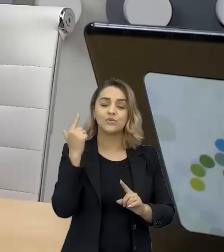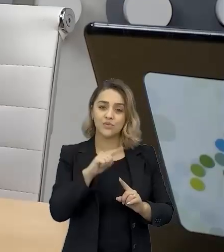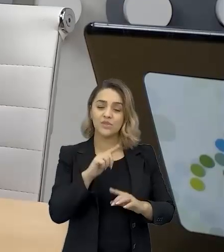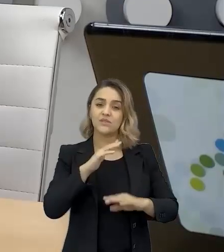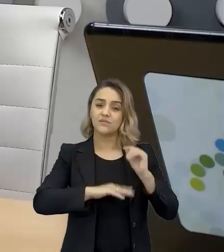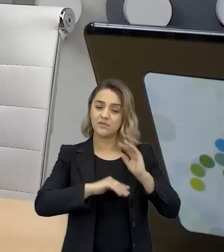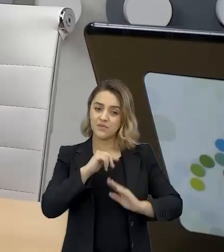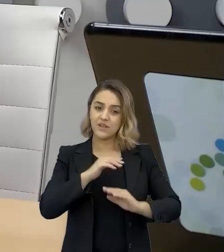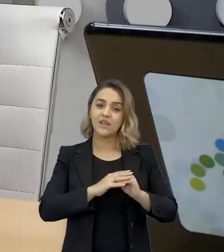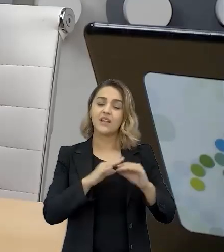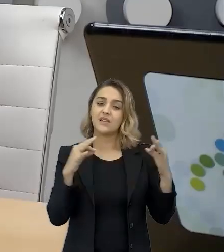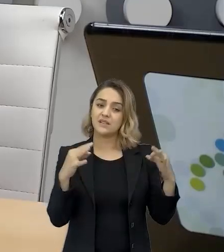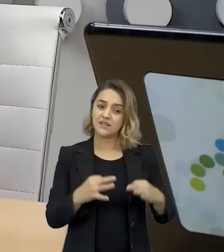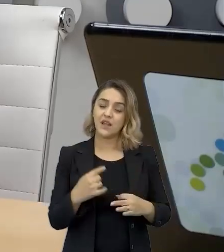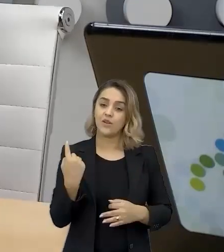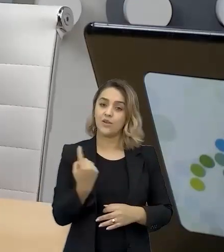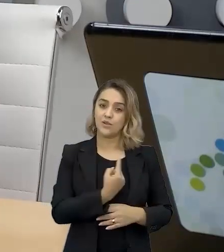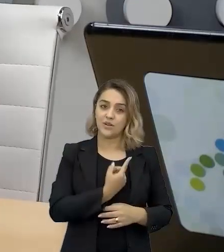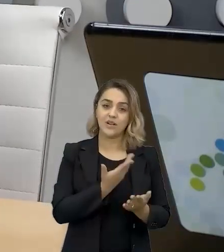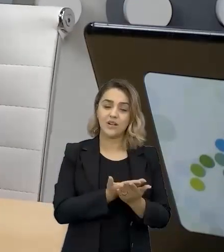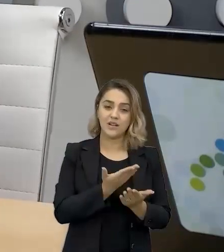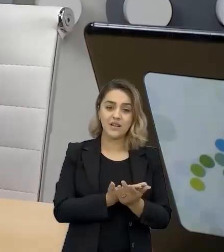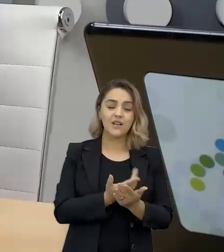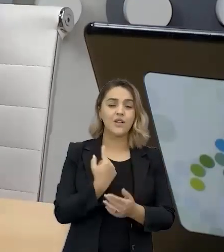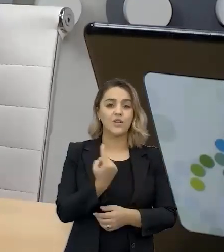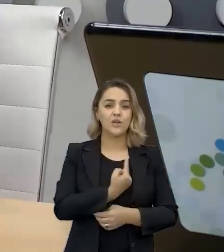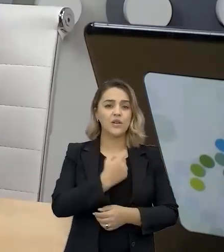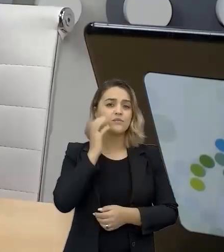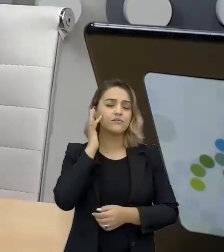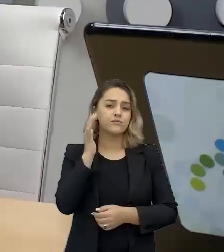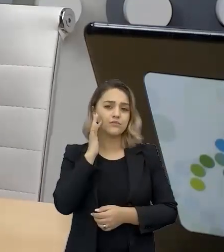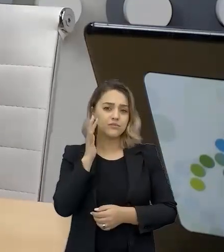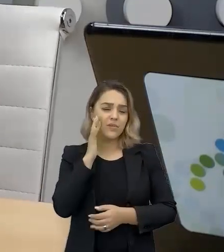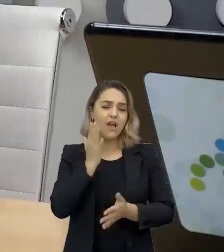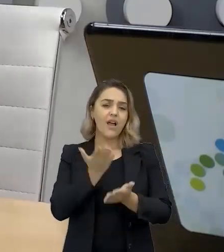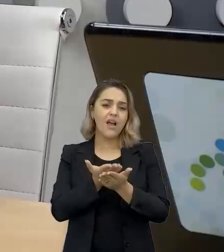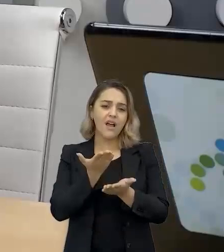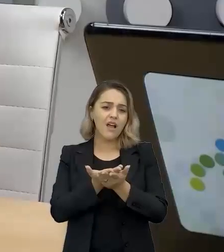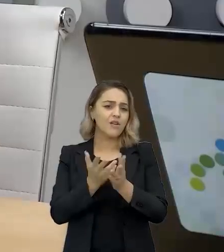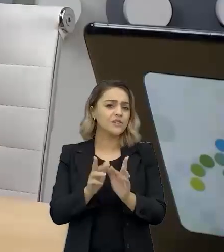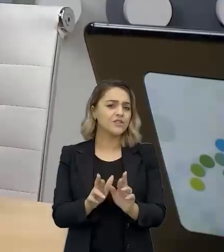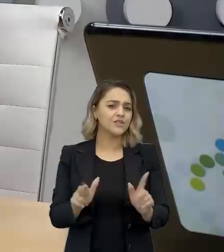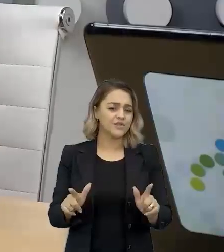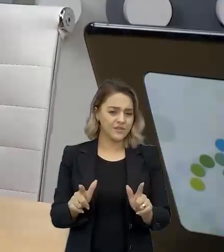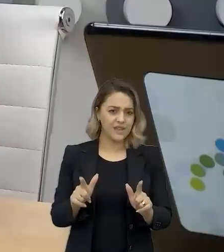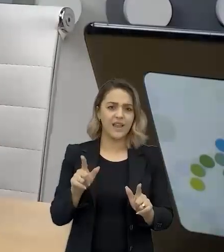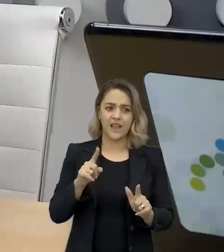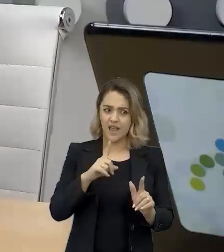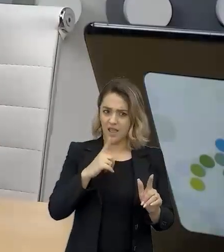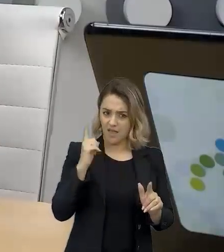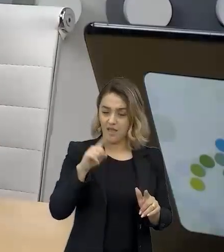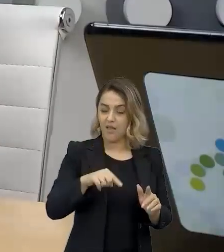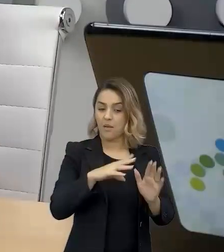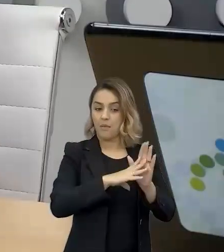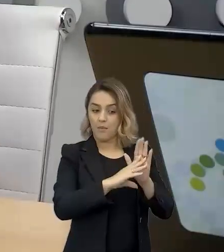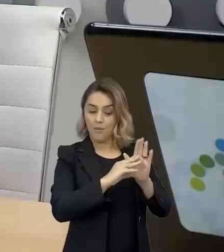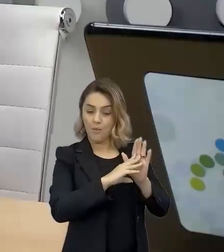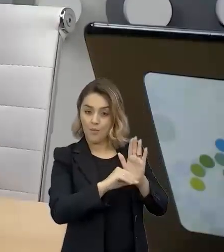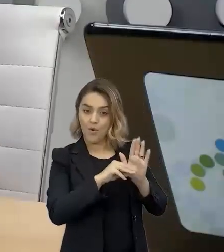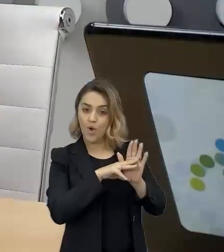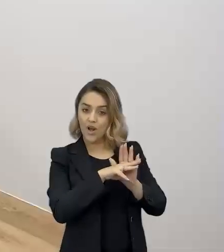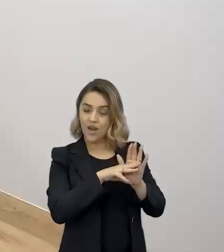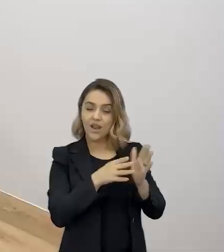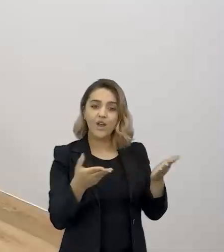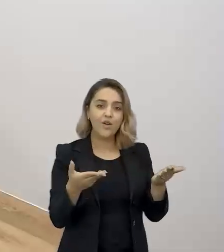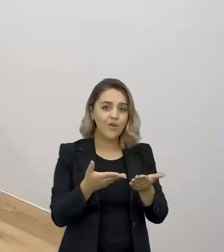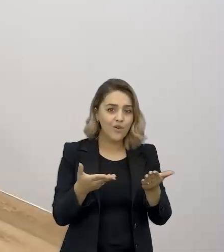implementá-las adequadamente em nossas aulas. E a gente está até pensando em fazer umas aulas mais diferenciadas, não só nesse modelo aqui que nós estamos hoje. Né? A